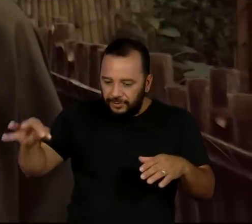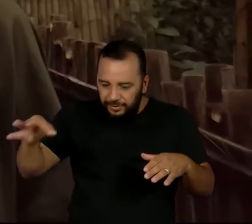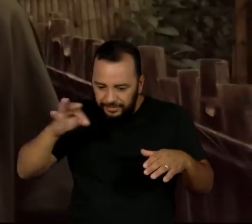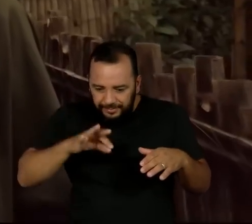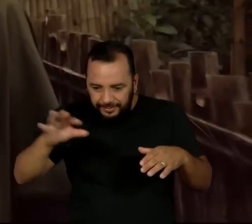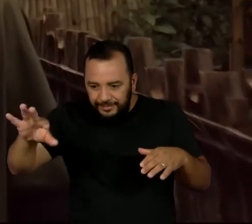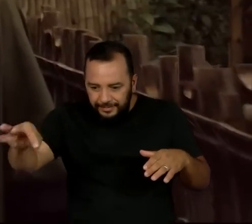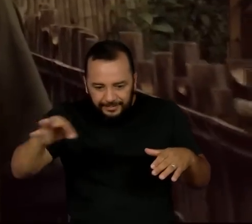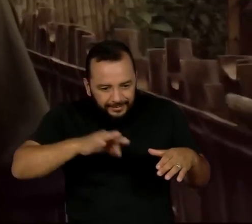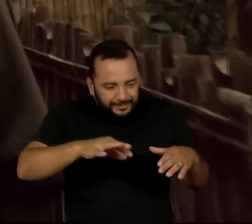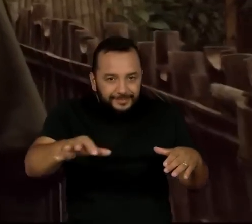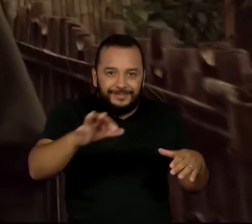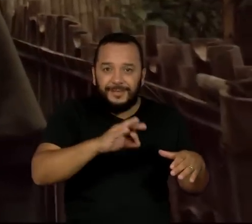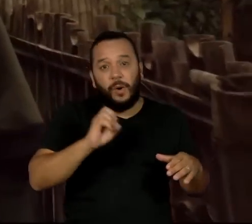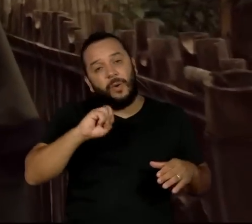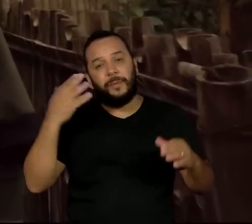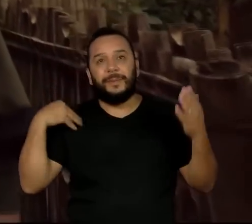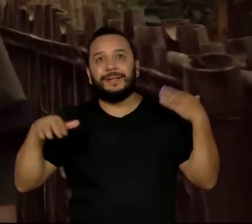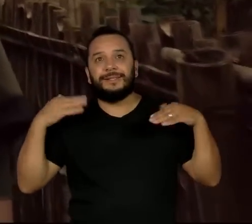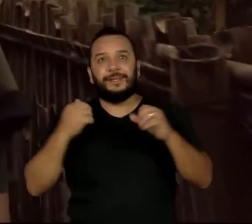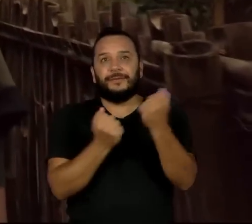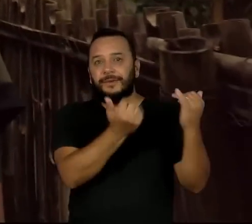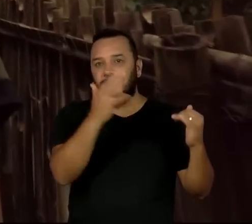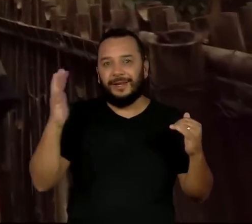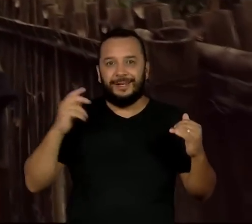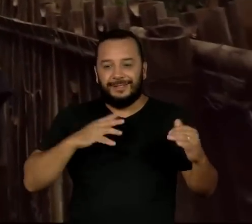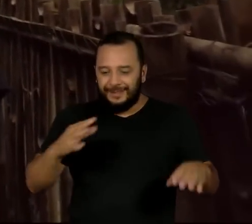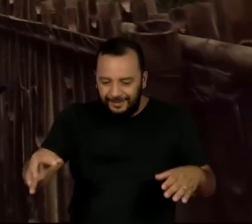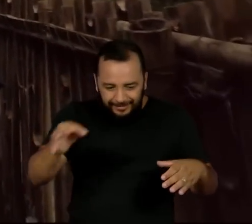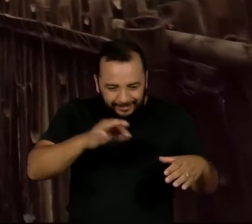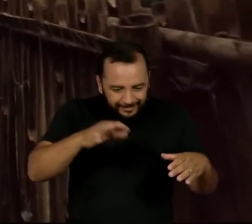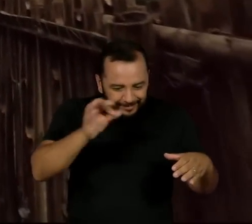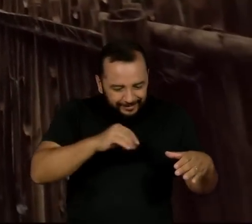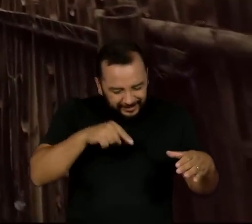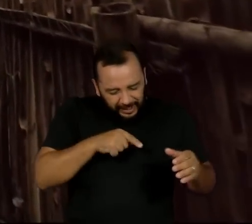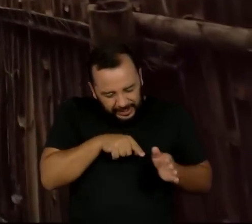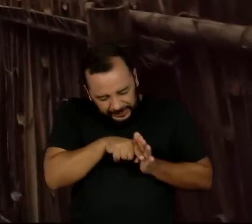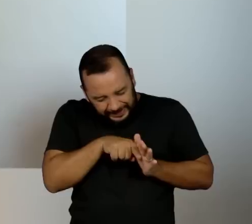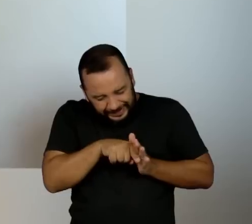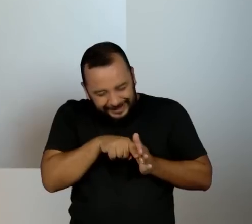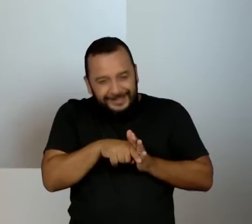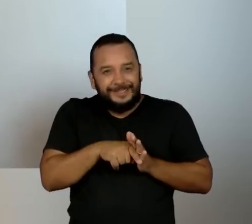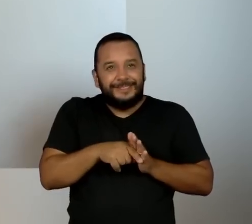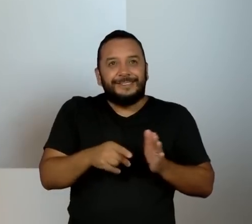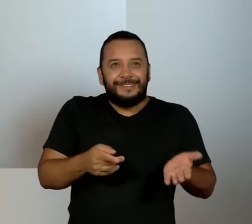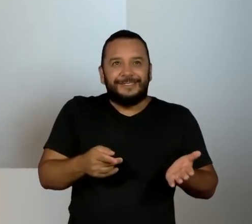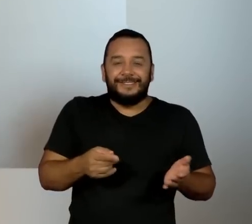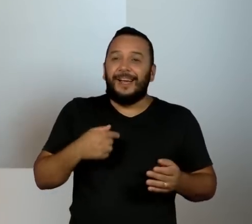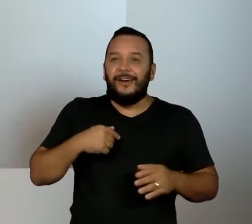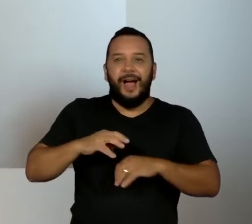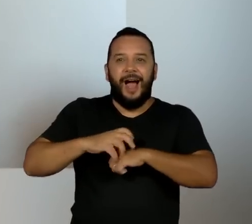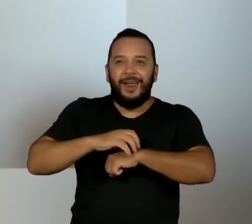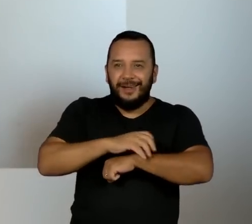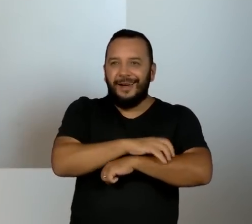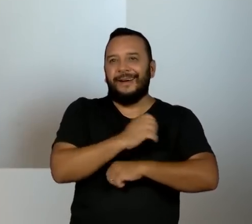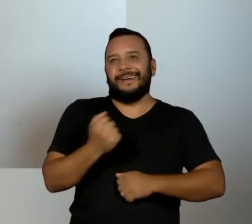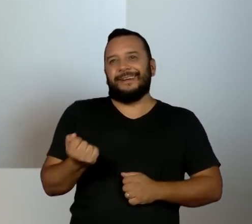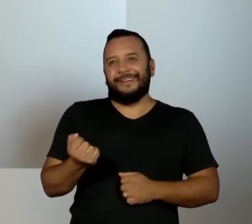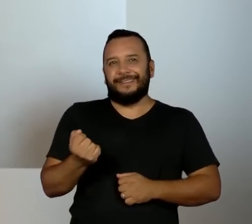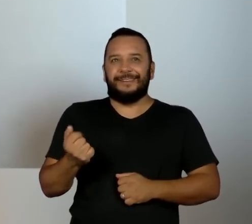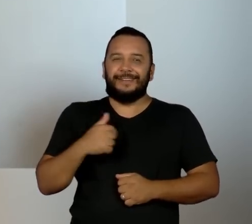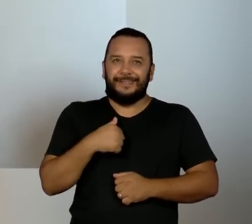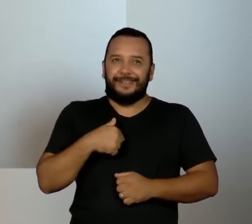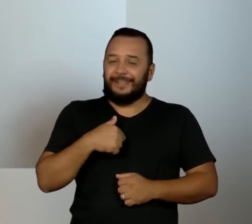em passeios pela floresta. Não imaginava que estava semeando o futuro. Criava aranhas, que era uma criança bem